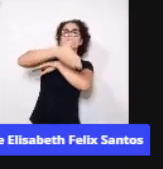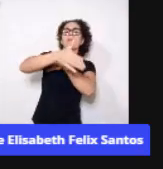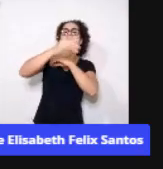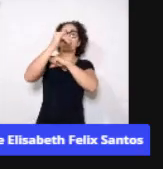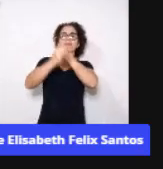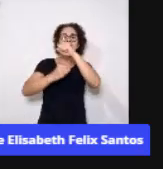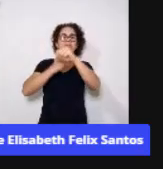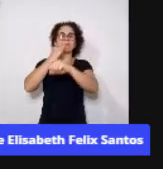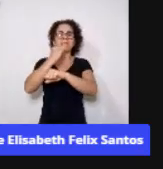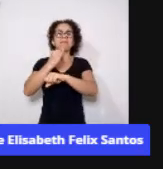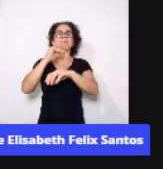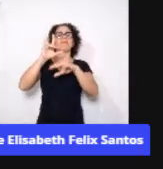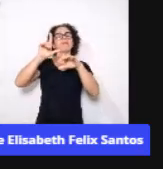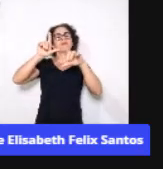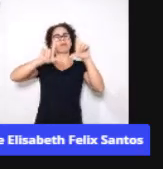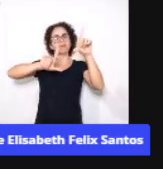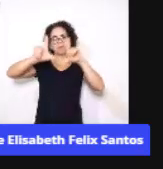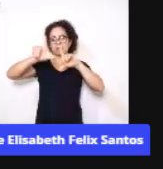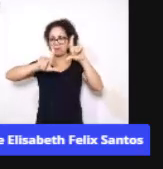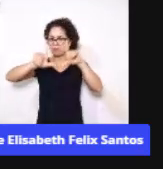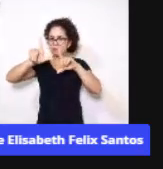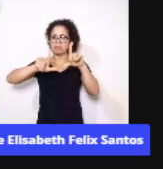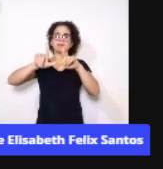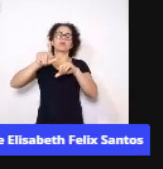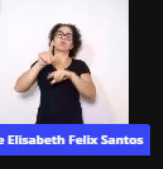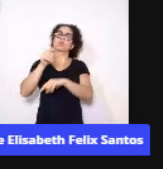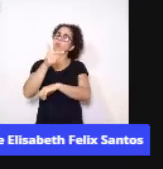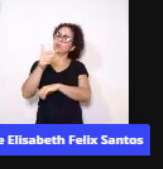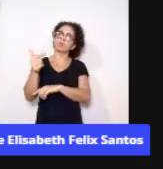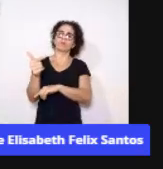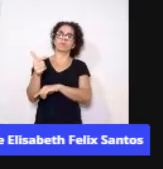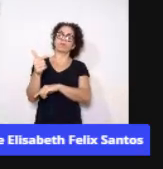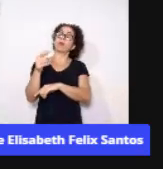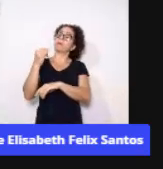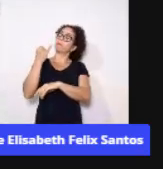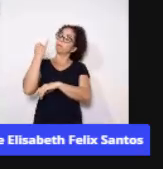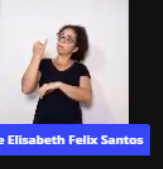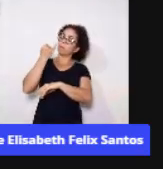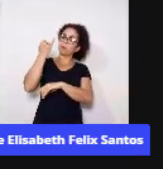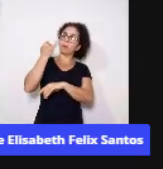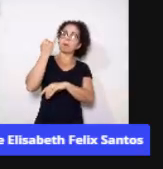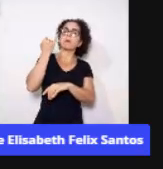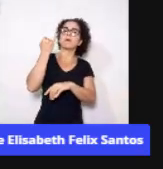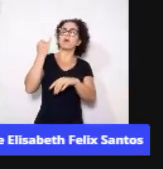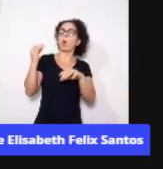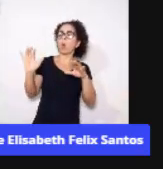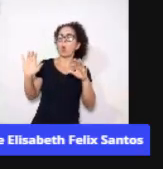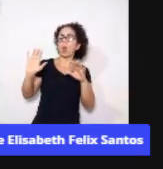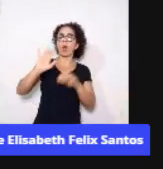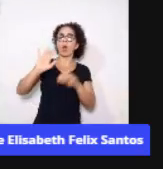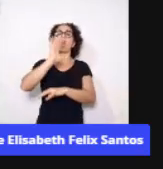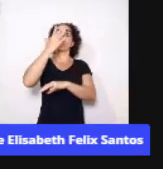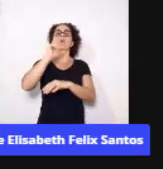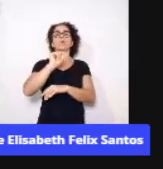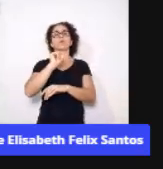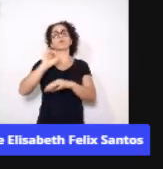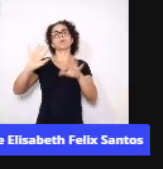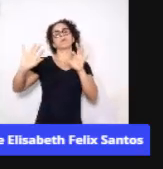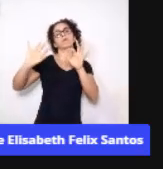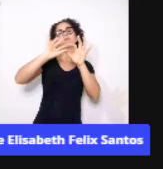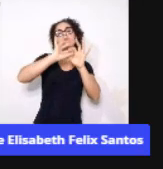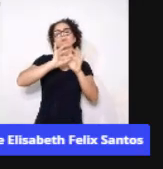Então, é importante que aconteça um estreitamento entre esse aluno e o professor. Olha